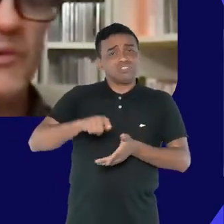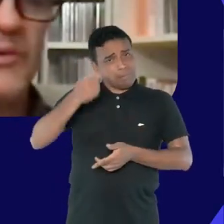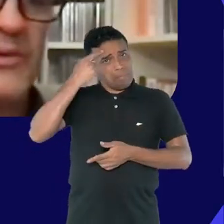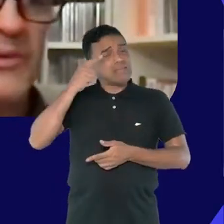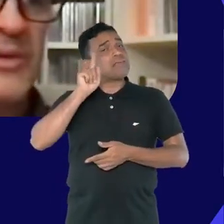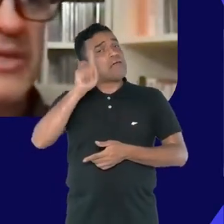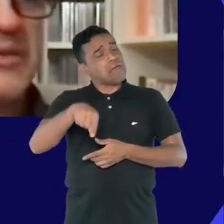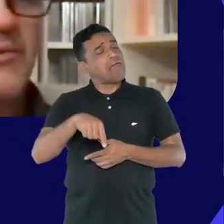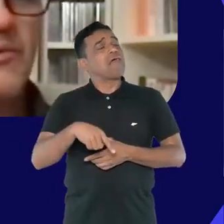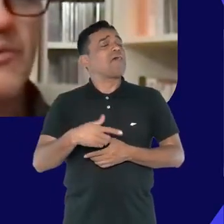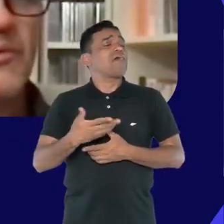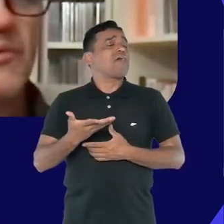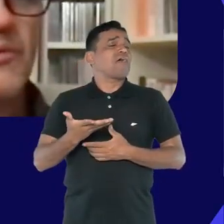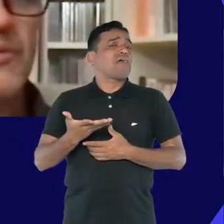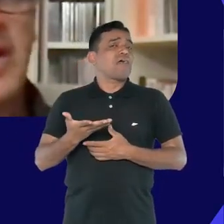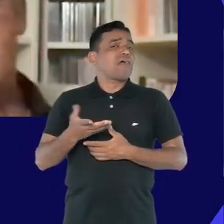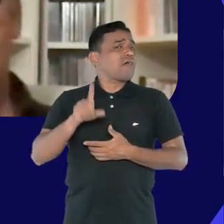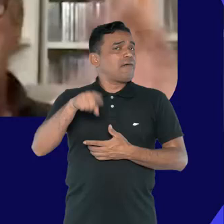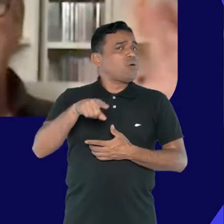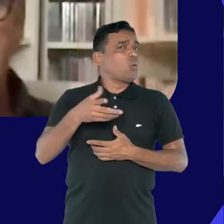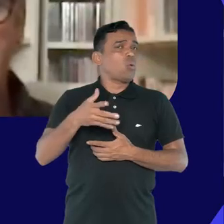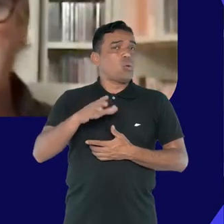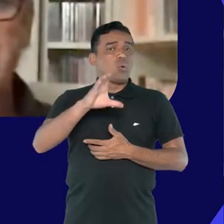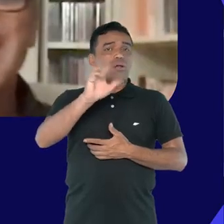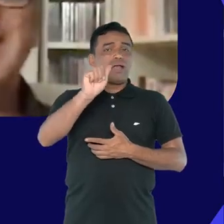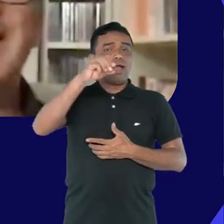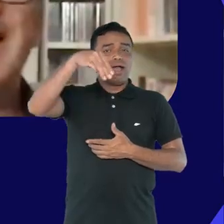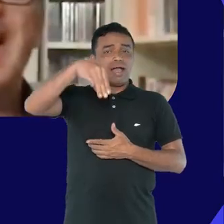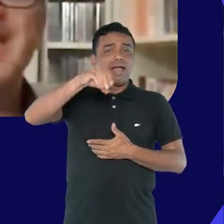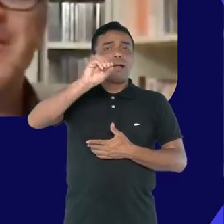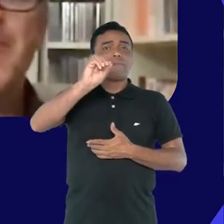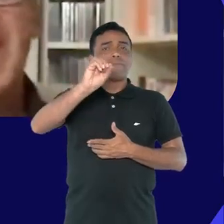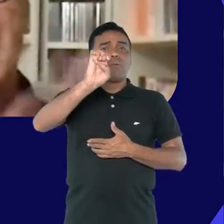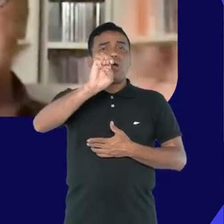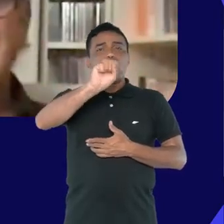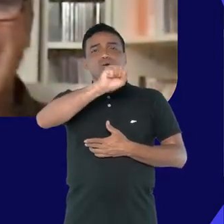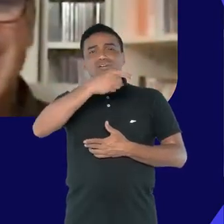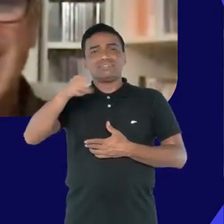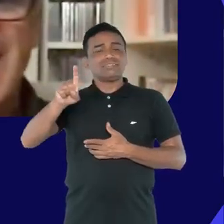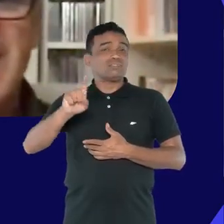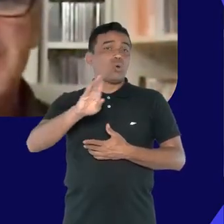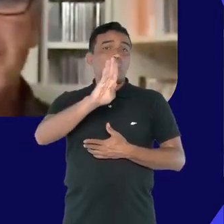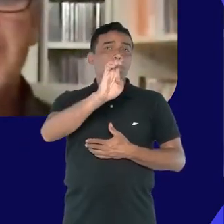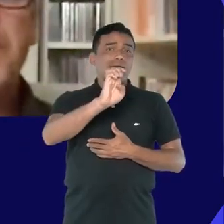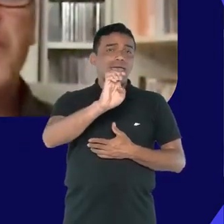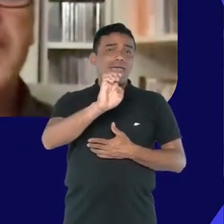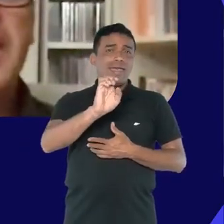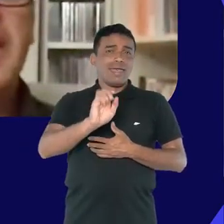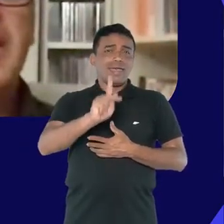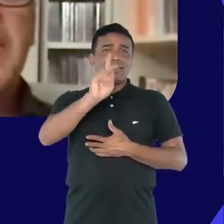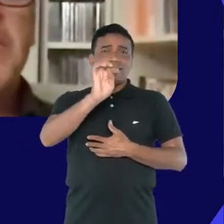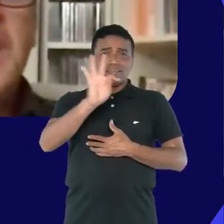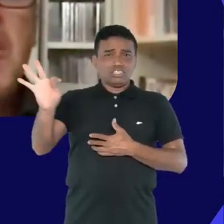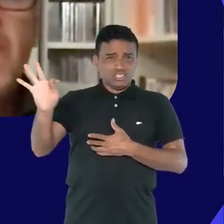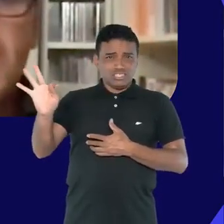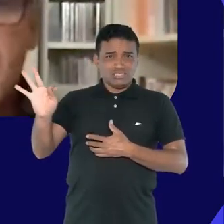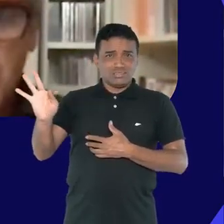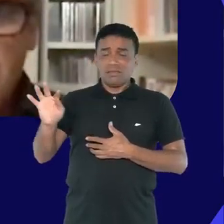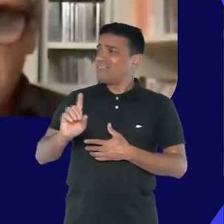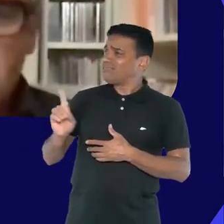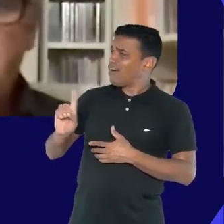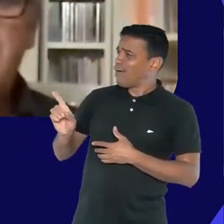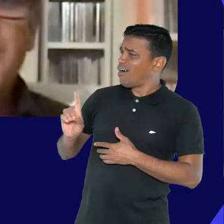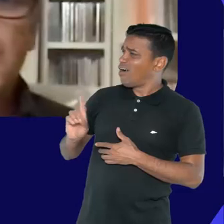és o Camões ou pensas que és o Beckett? Não é? Responder,